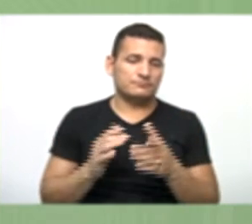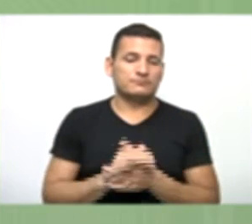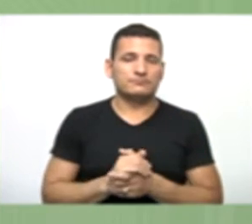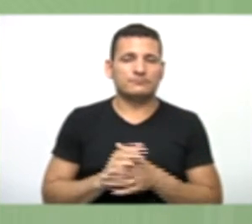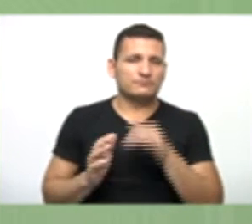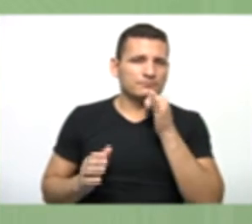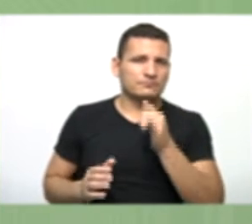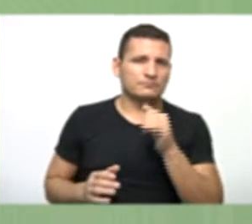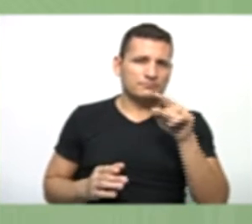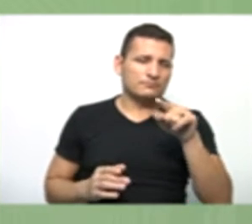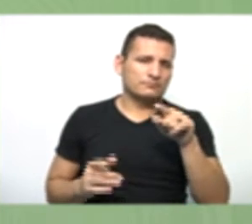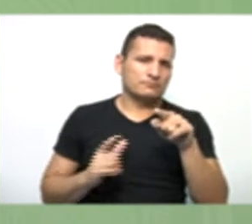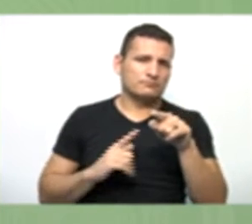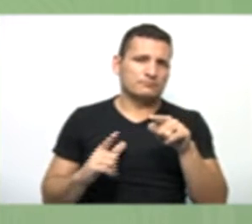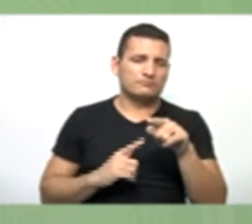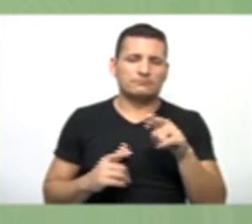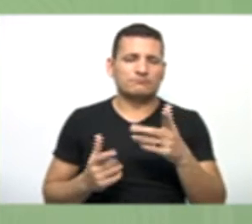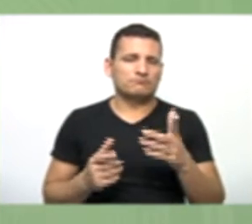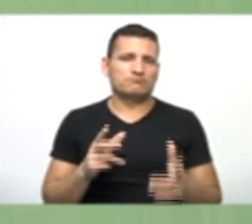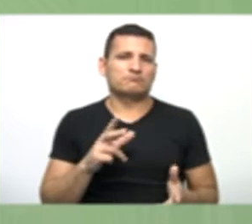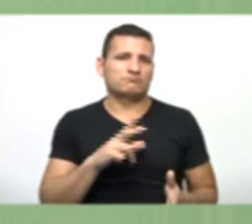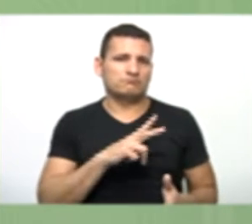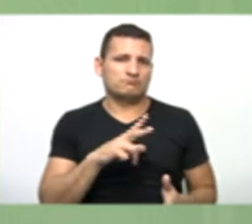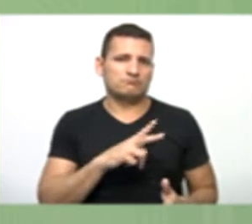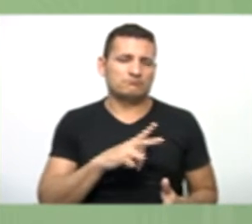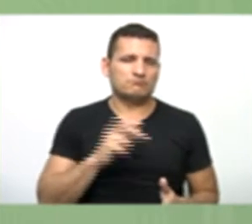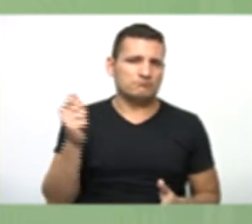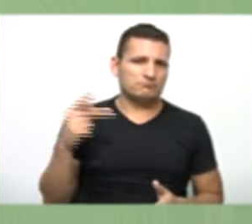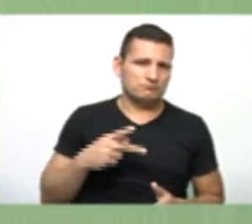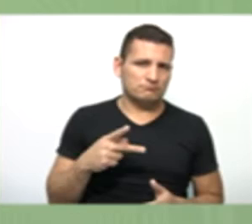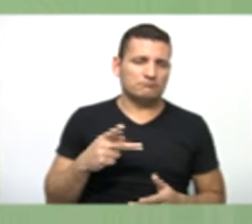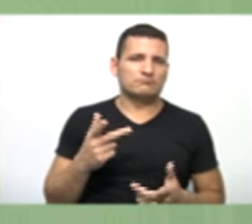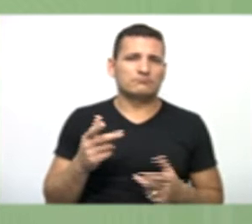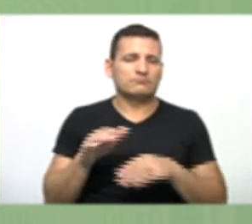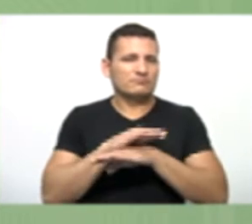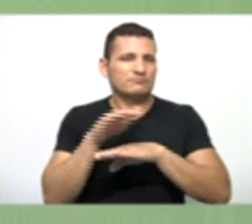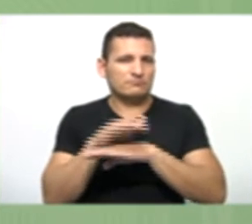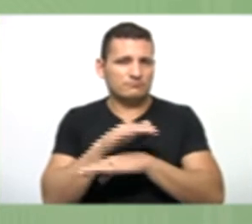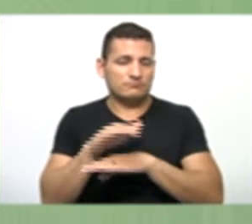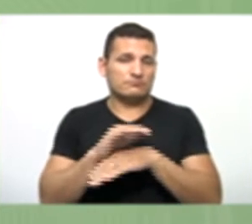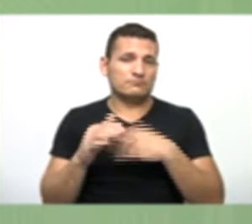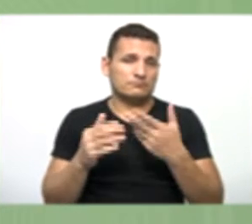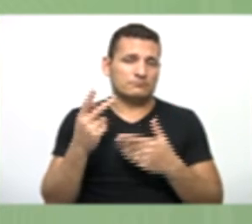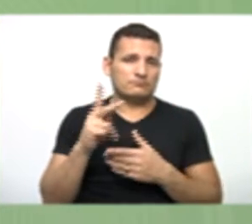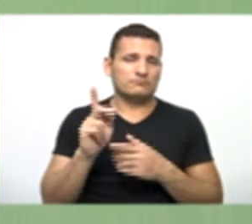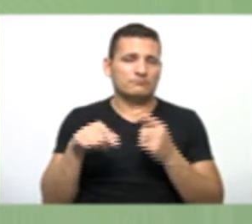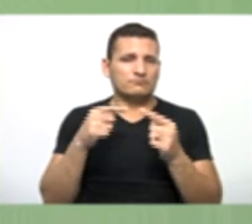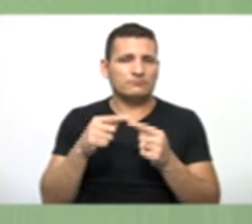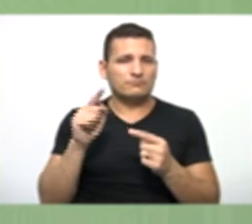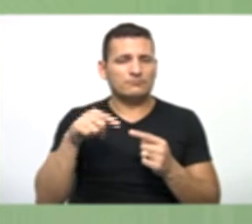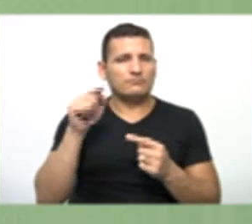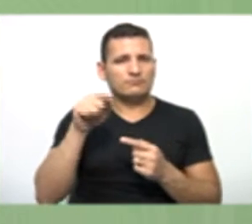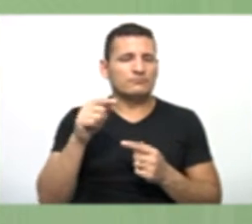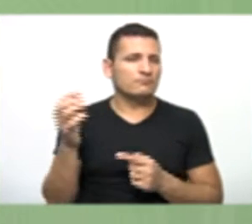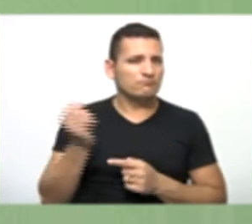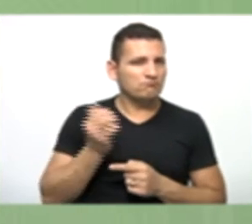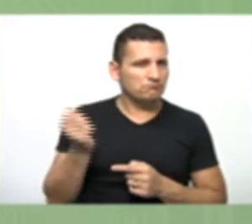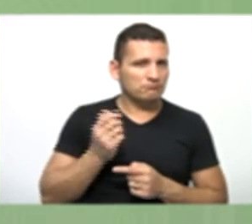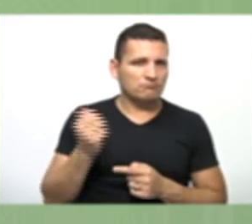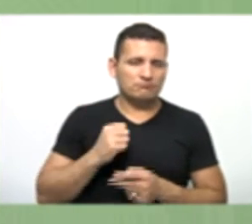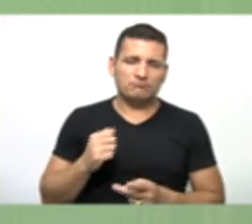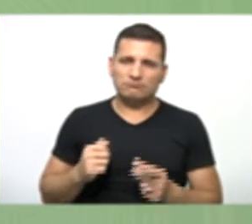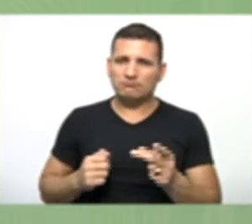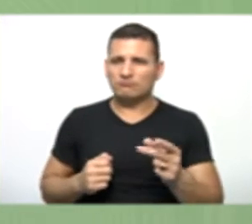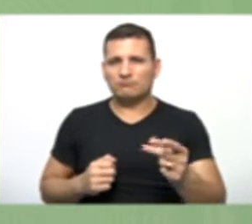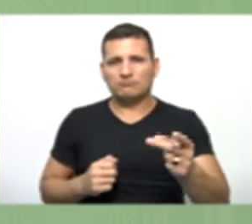em uma instituição de previdência, seja pública ou seja privada, o teu objetivo é para você receber infinitamente,